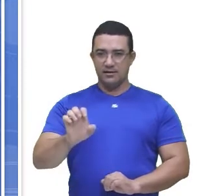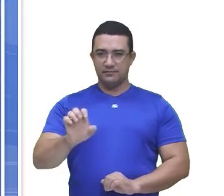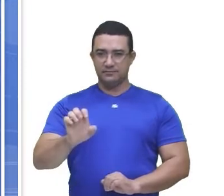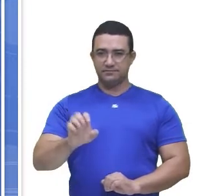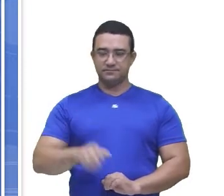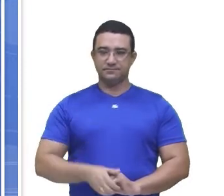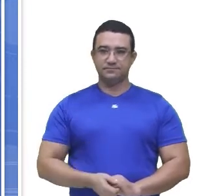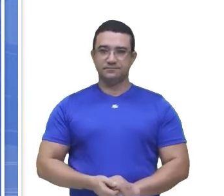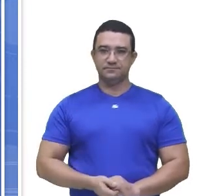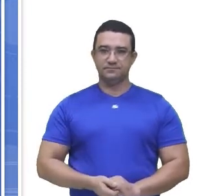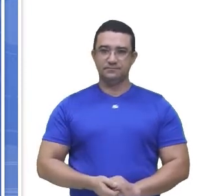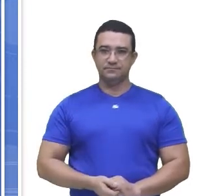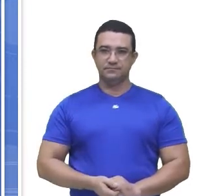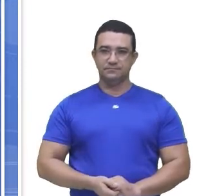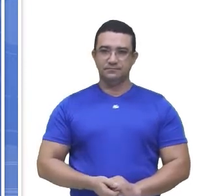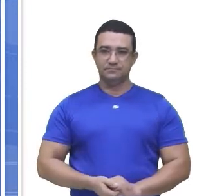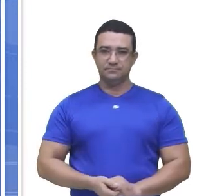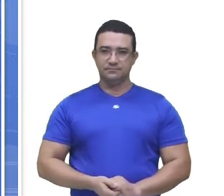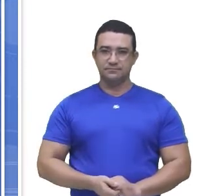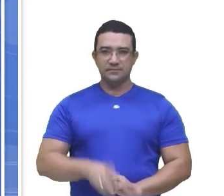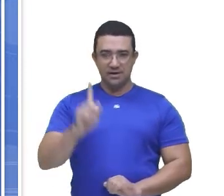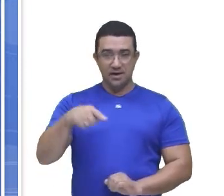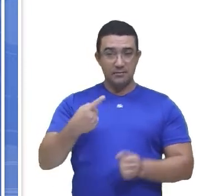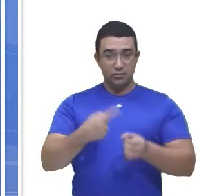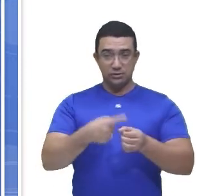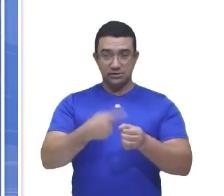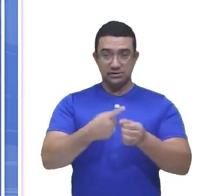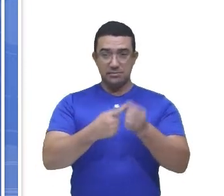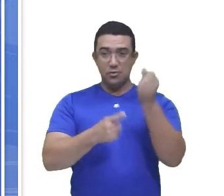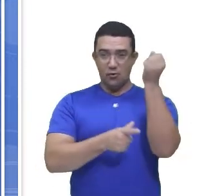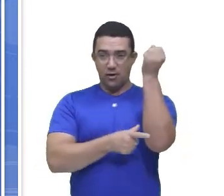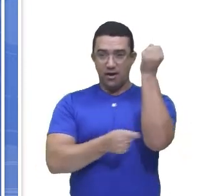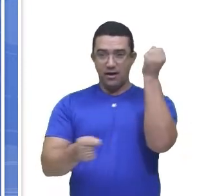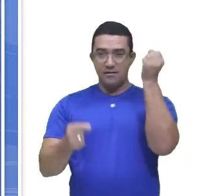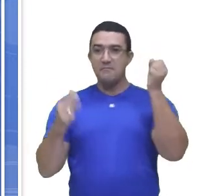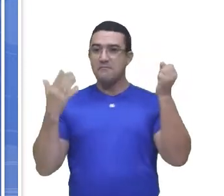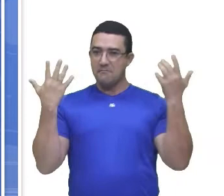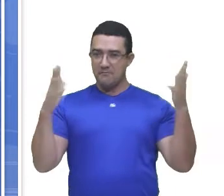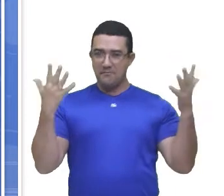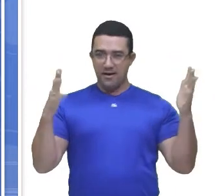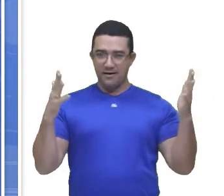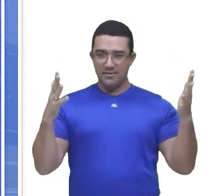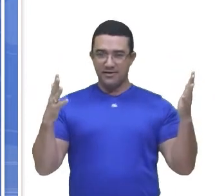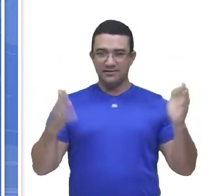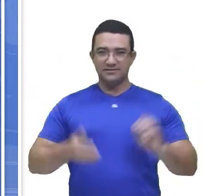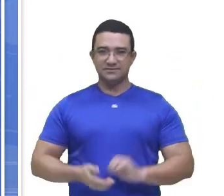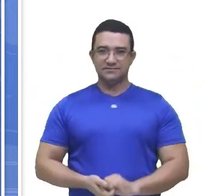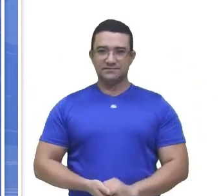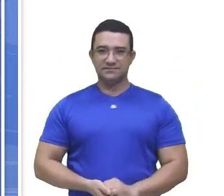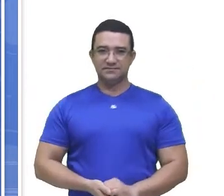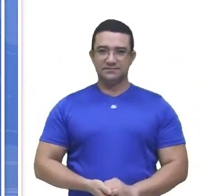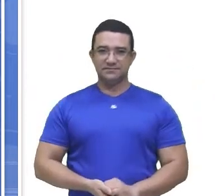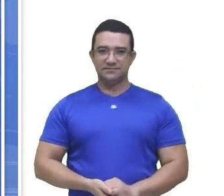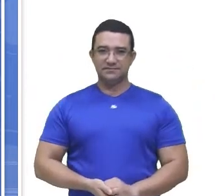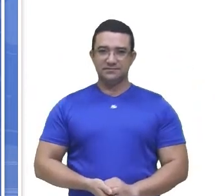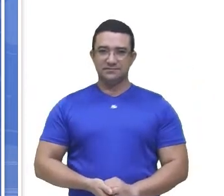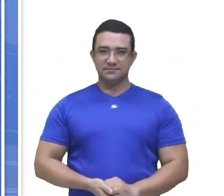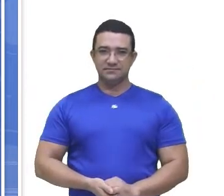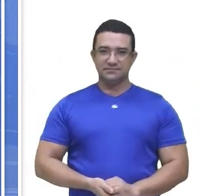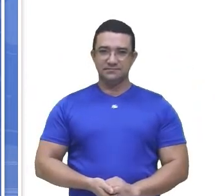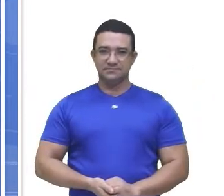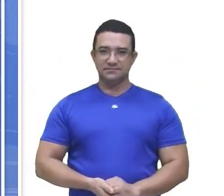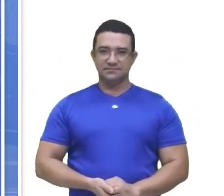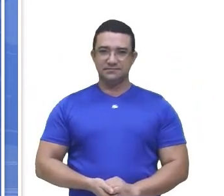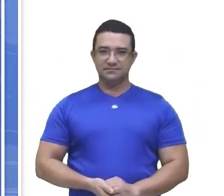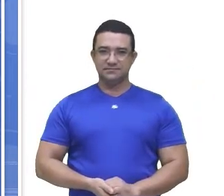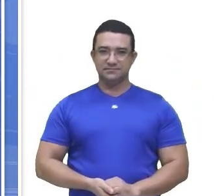alternativa E. Lá em Iranduba, né? Parabéns aí, Iranduba, por estar participando aqui, assistindo às aulas, conhecendo cada